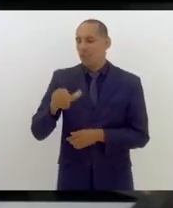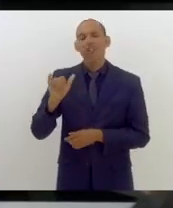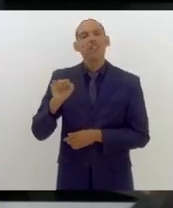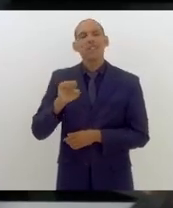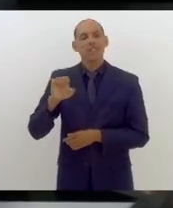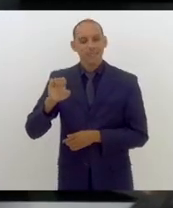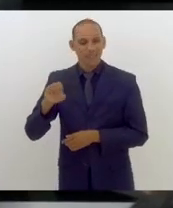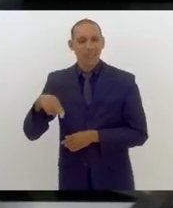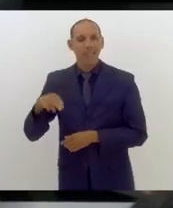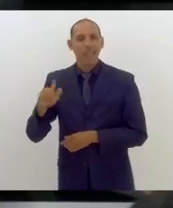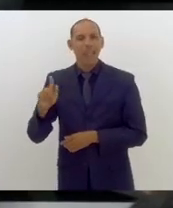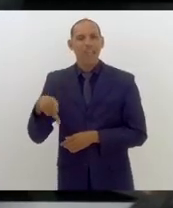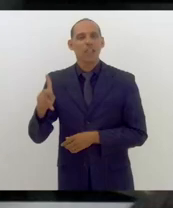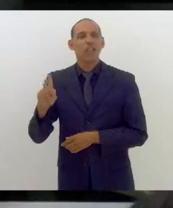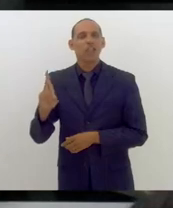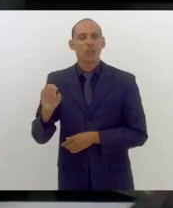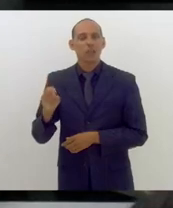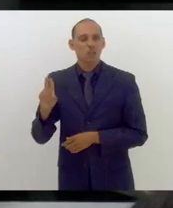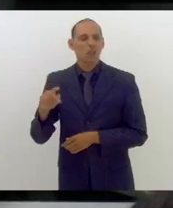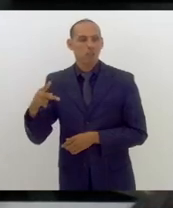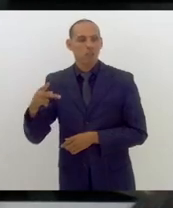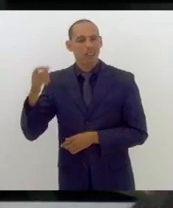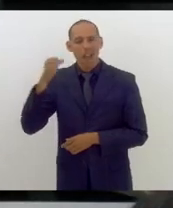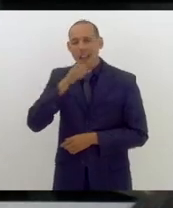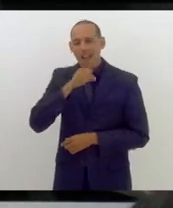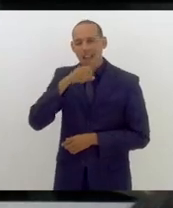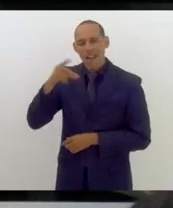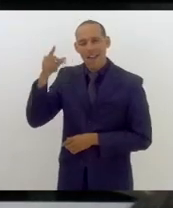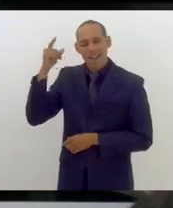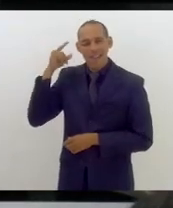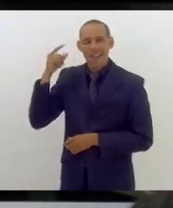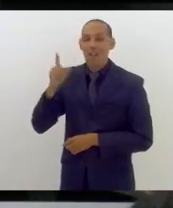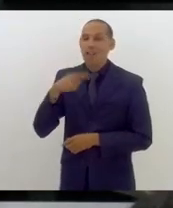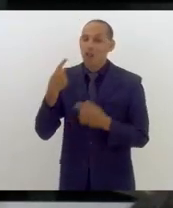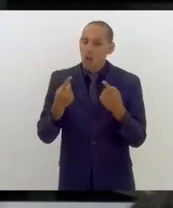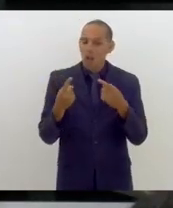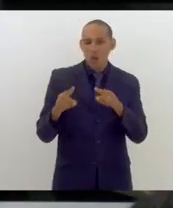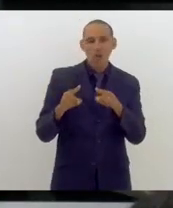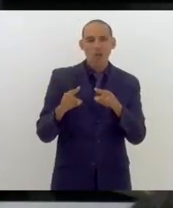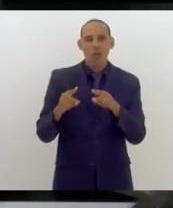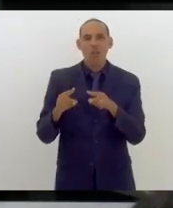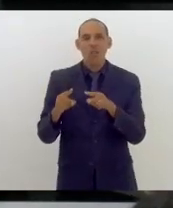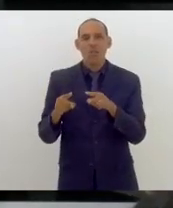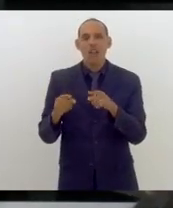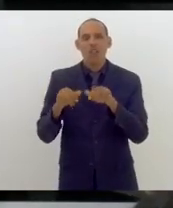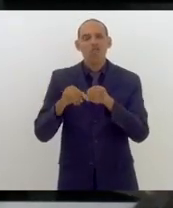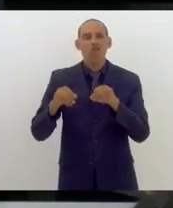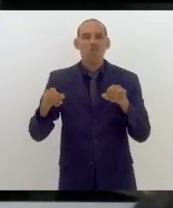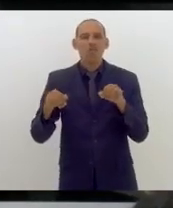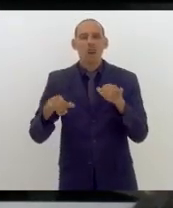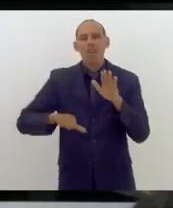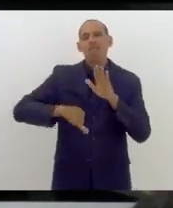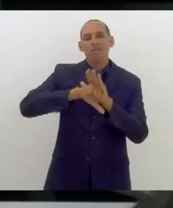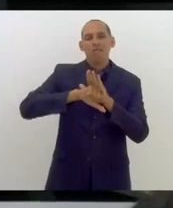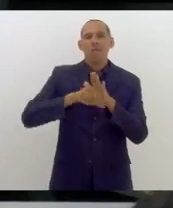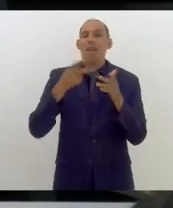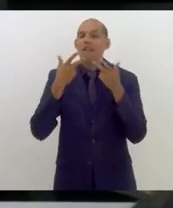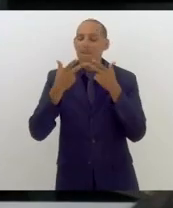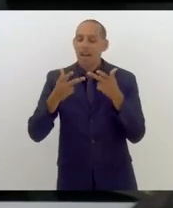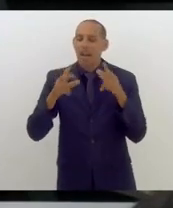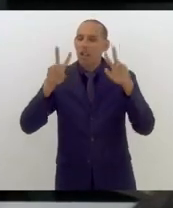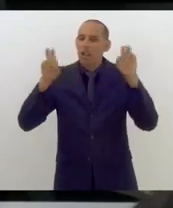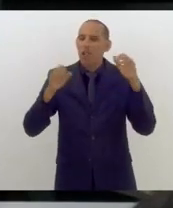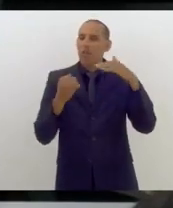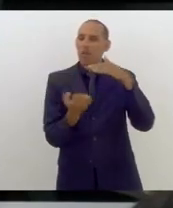tenho irmãos aqui é nós impetramos uma notícia crime contra término fazendo uma uma menção a respeito da empresa